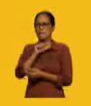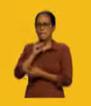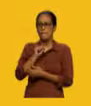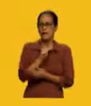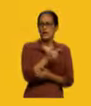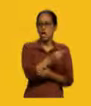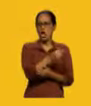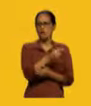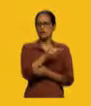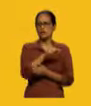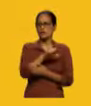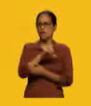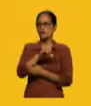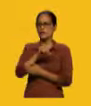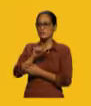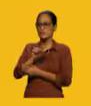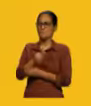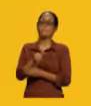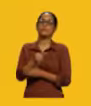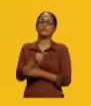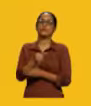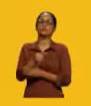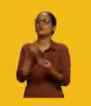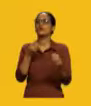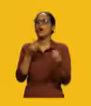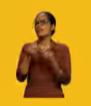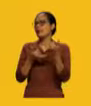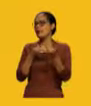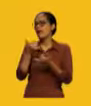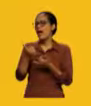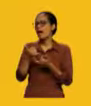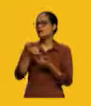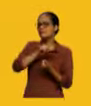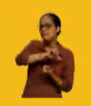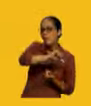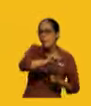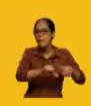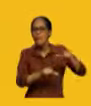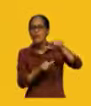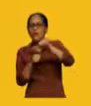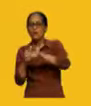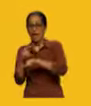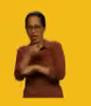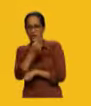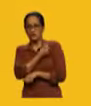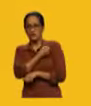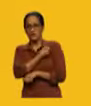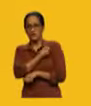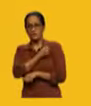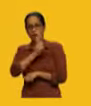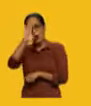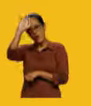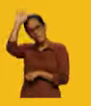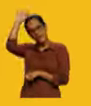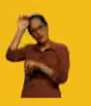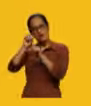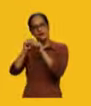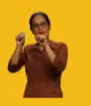36.900.000. A gente pode brincar, passar esse número para o sistema de numeração